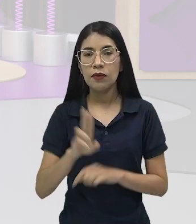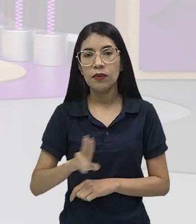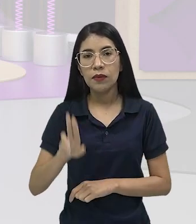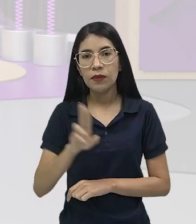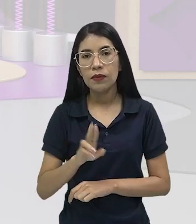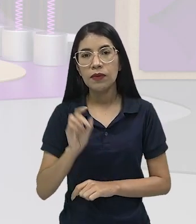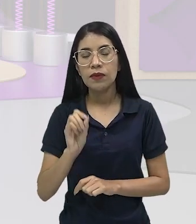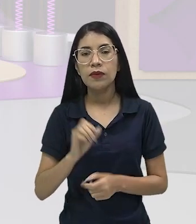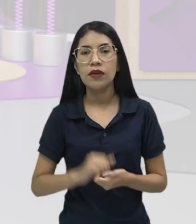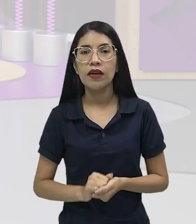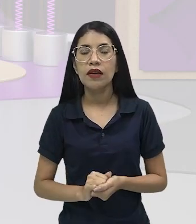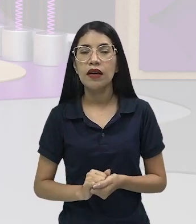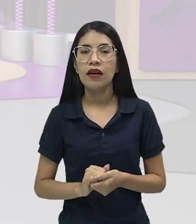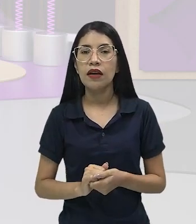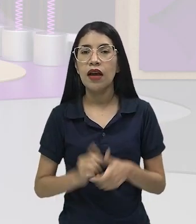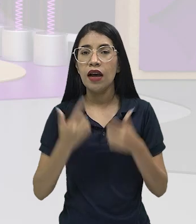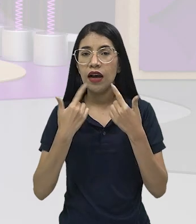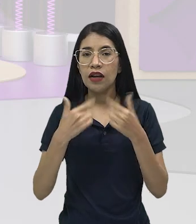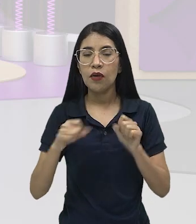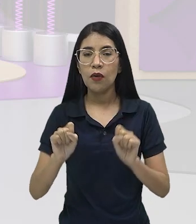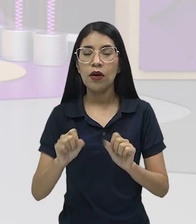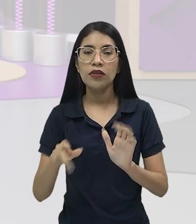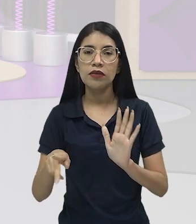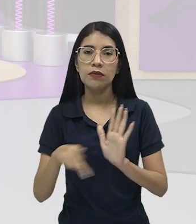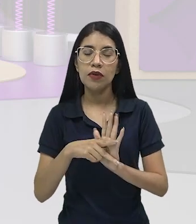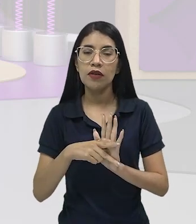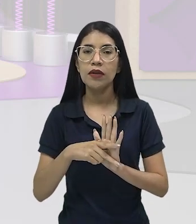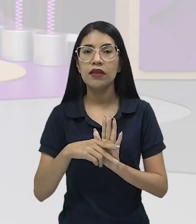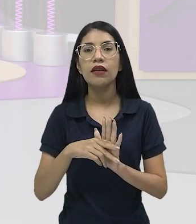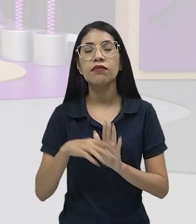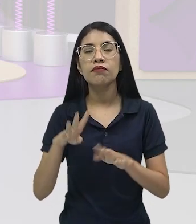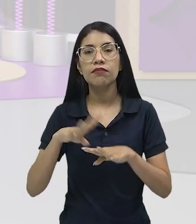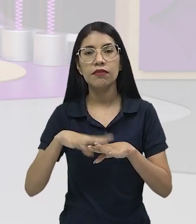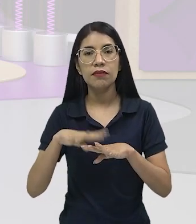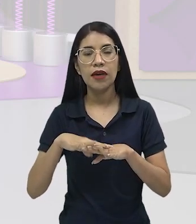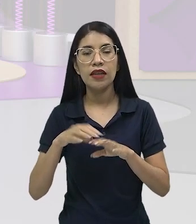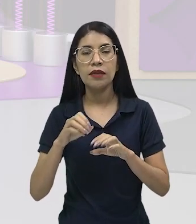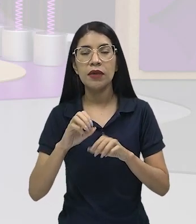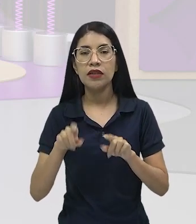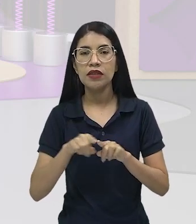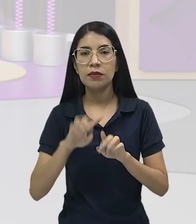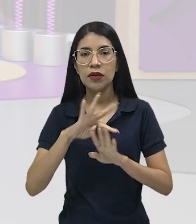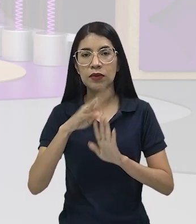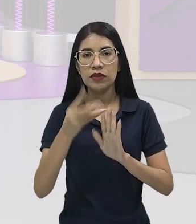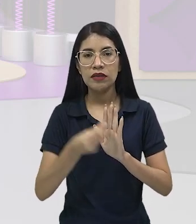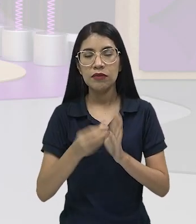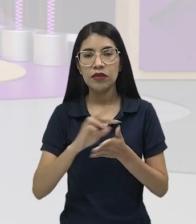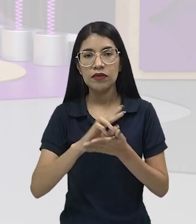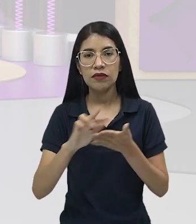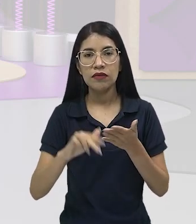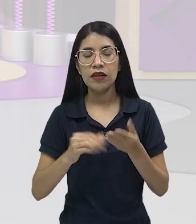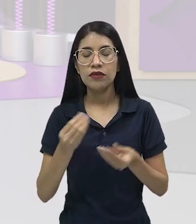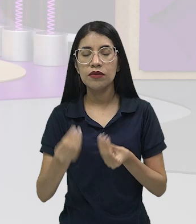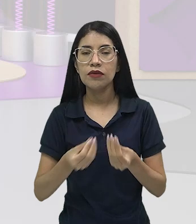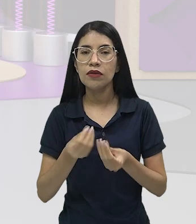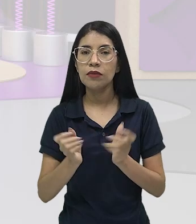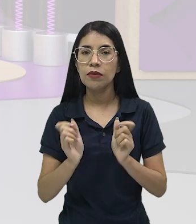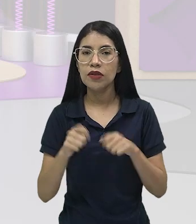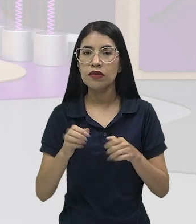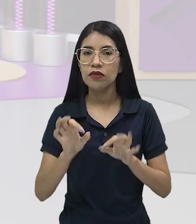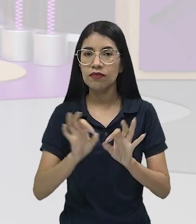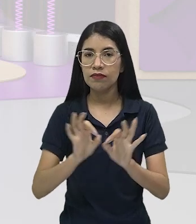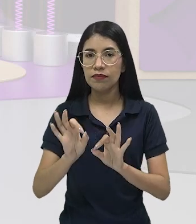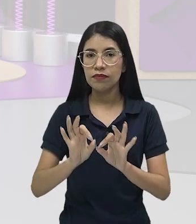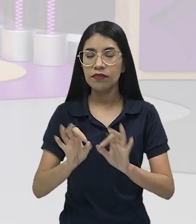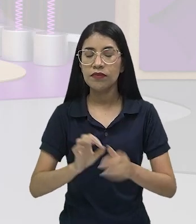A linguagem da matemática e seus caracteres, beleza? Vamos ver como é que se processa. Vem comigo, olha só. Então nós temos